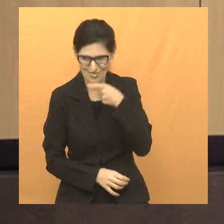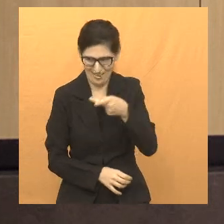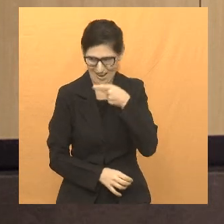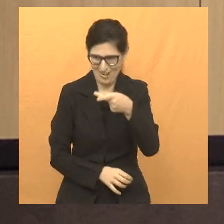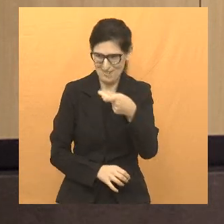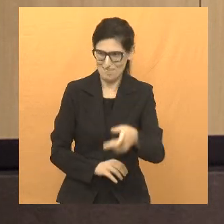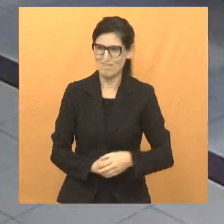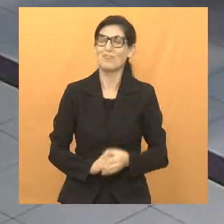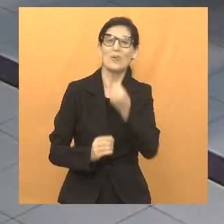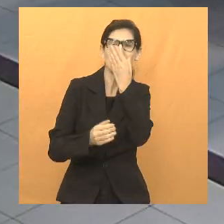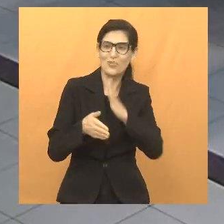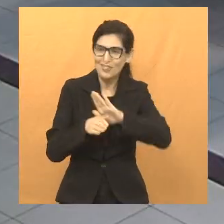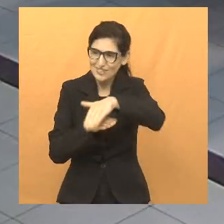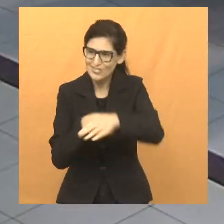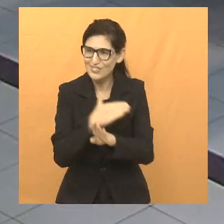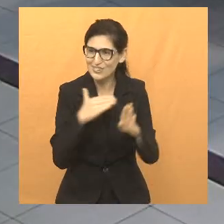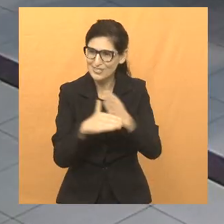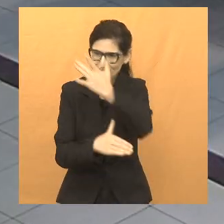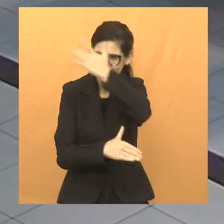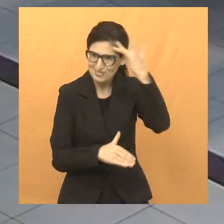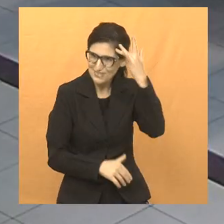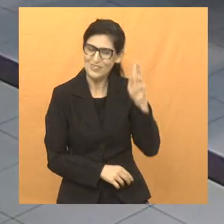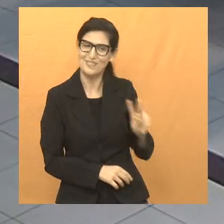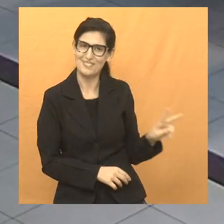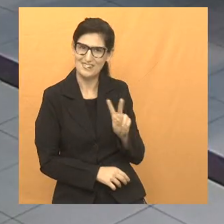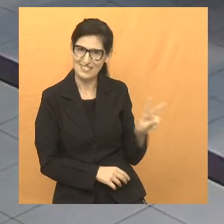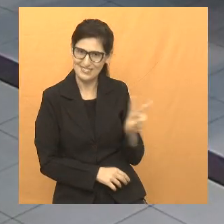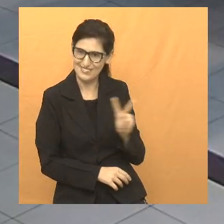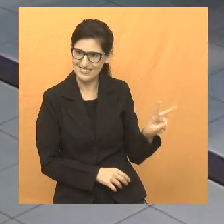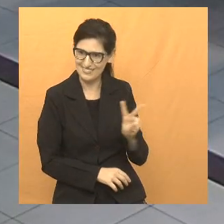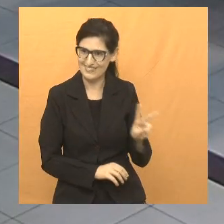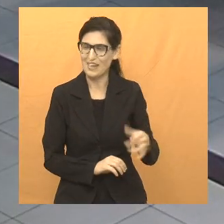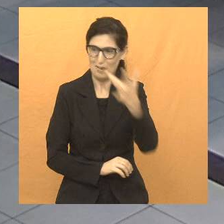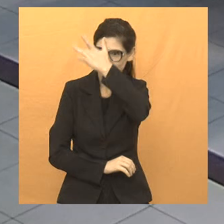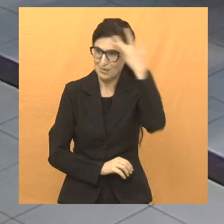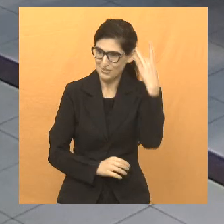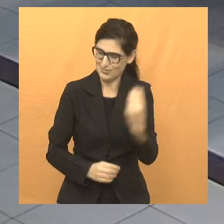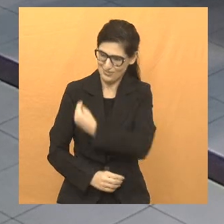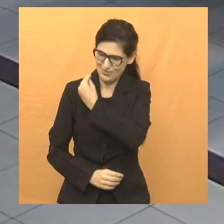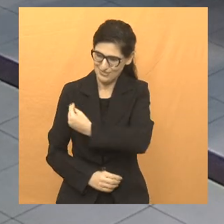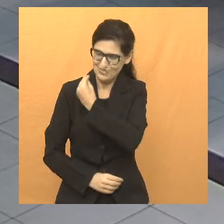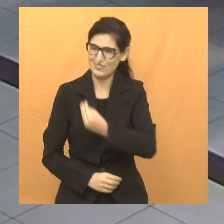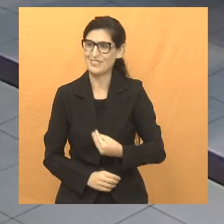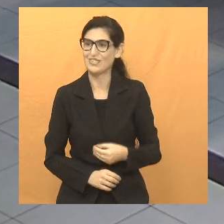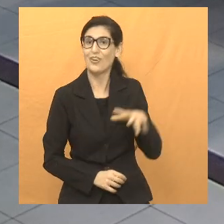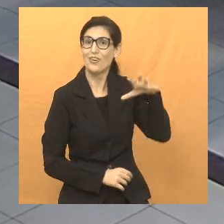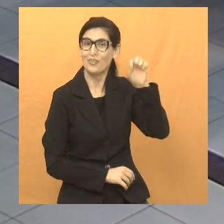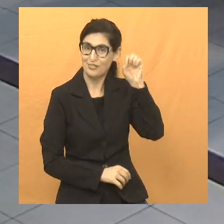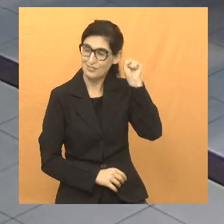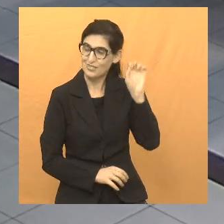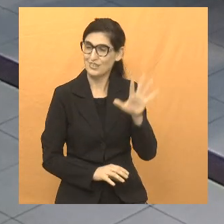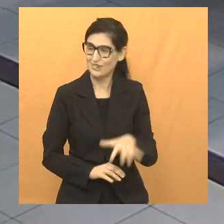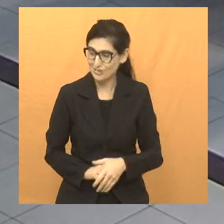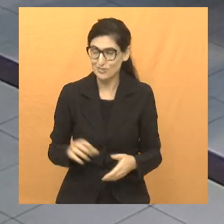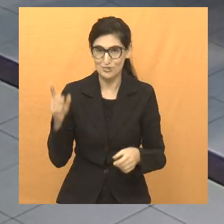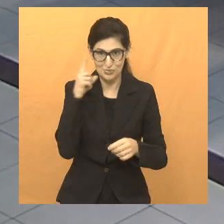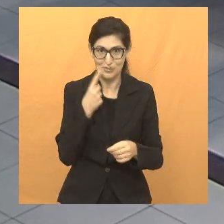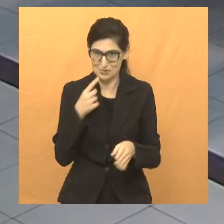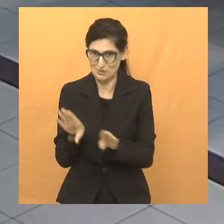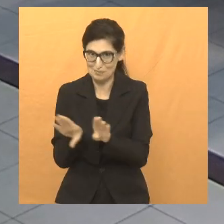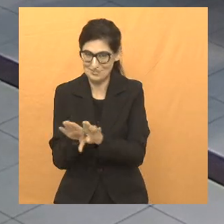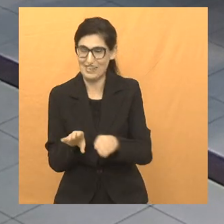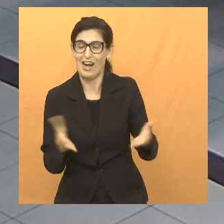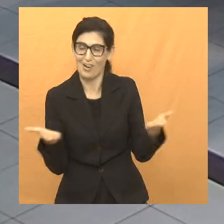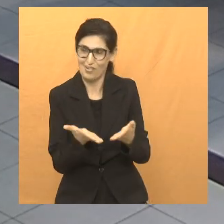Então, boa noite a todos, vereadores, público presente, ouvintes. A gente está chegando à metade